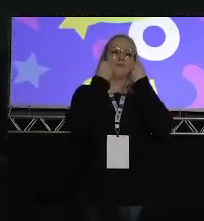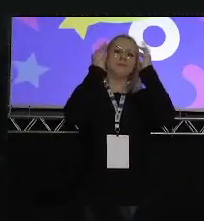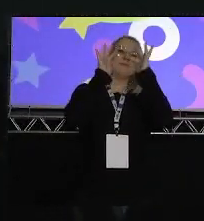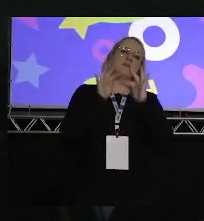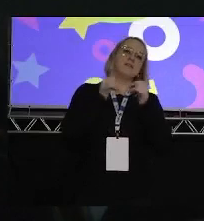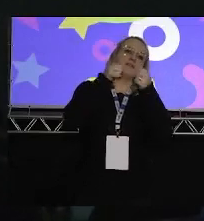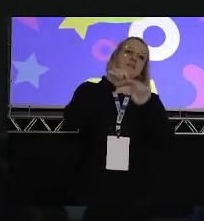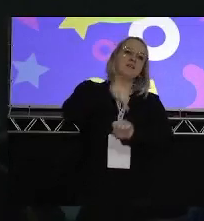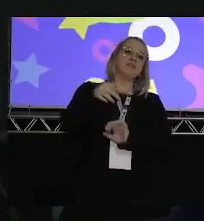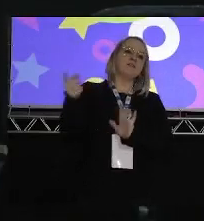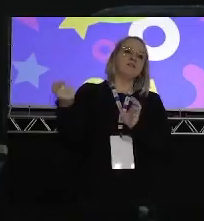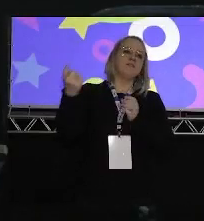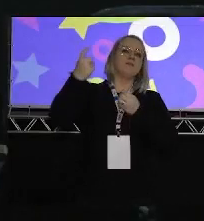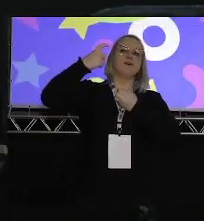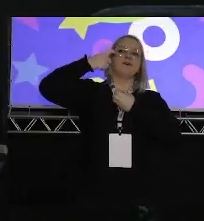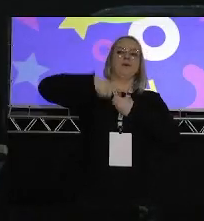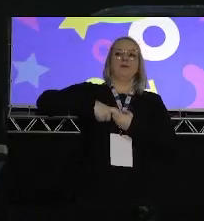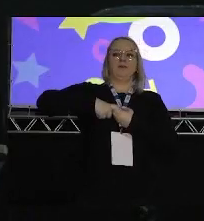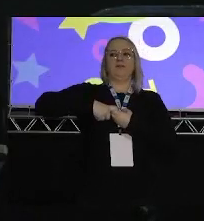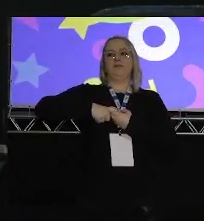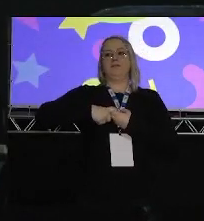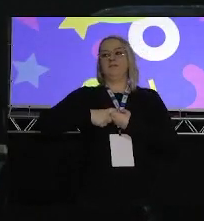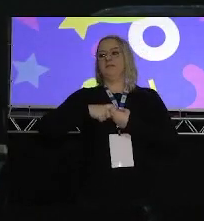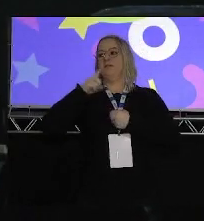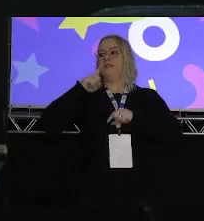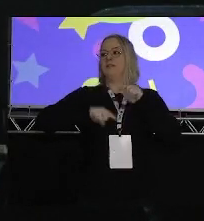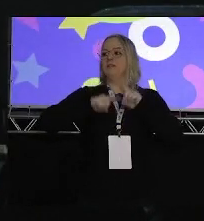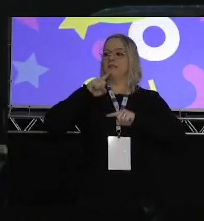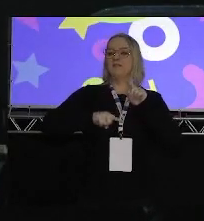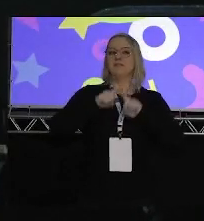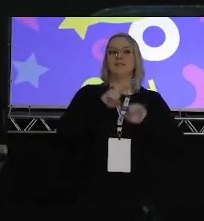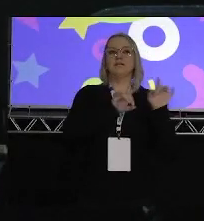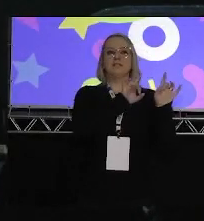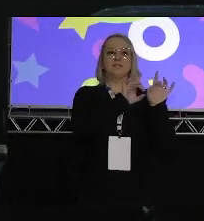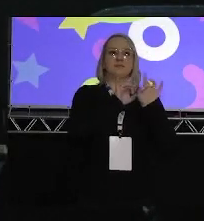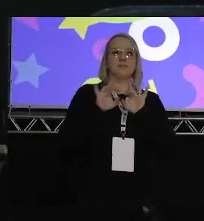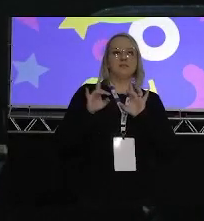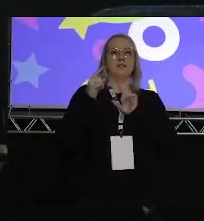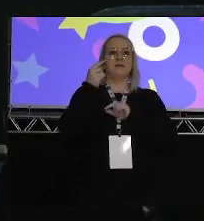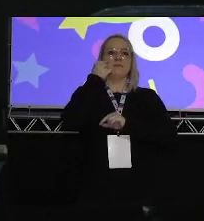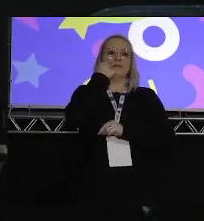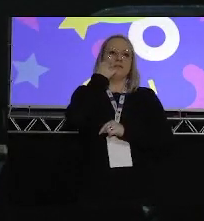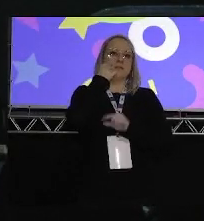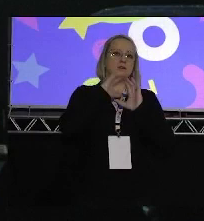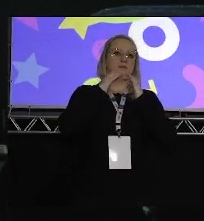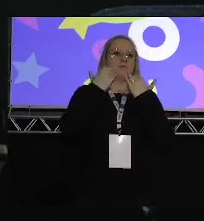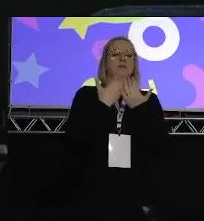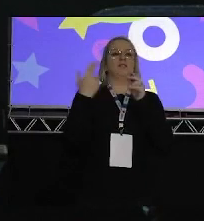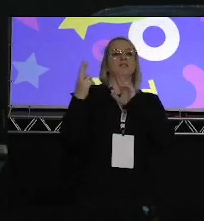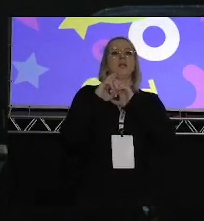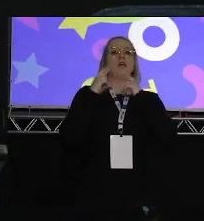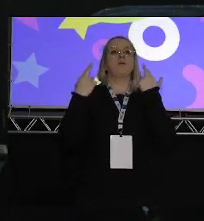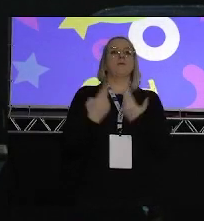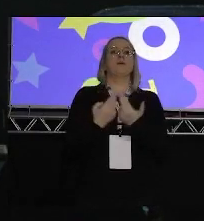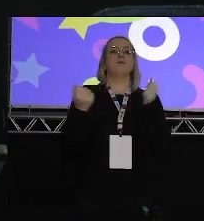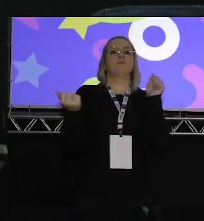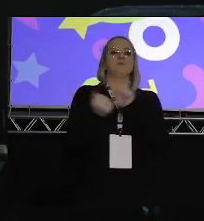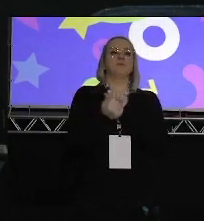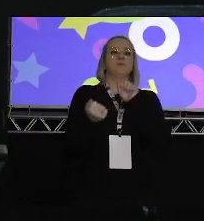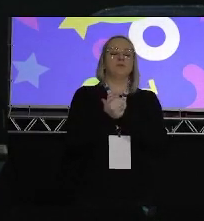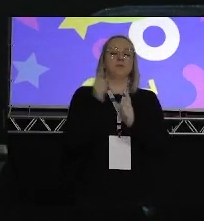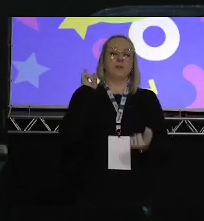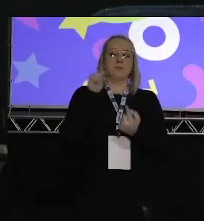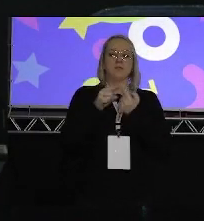aqui, retornando, né? Nesses eventos presenciais. Muito bom ter toda a comunidade reunida. E tem um